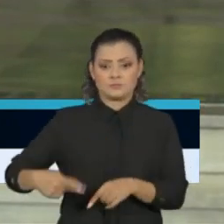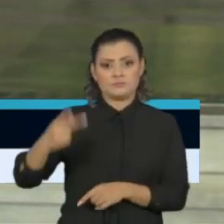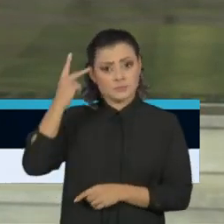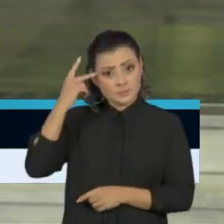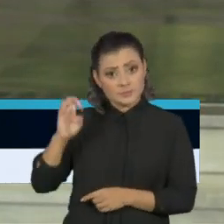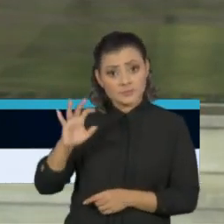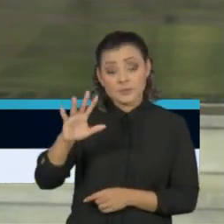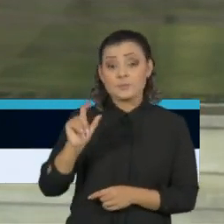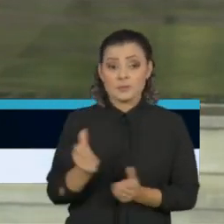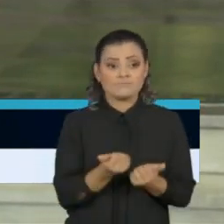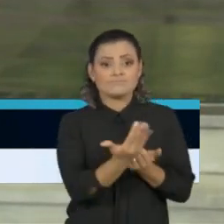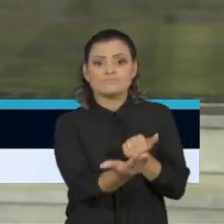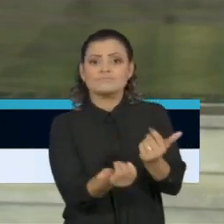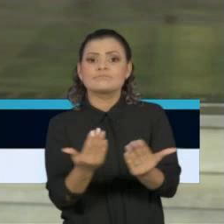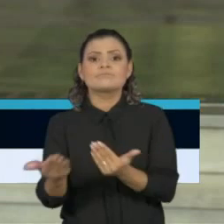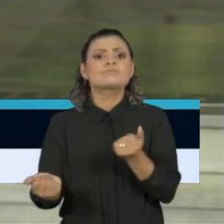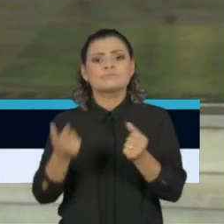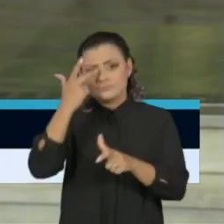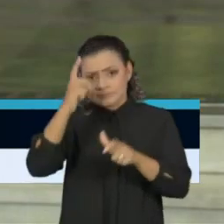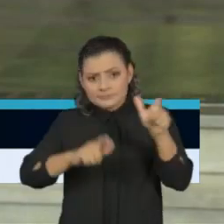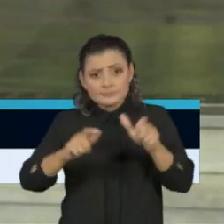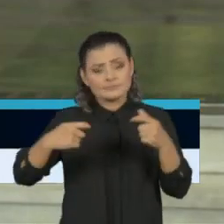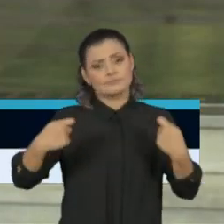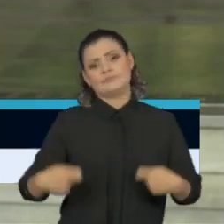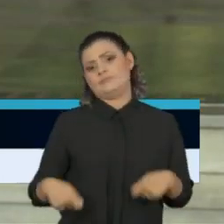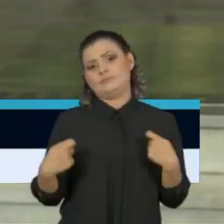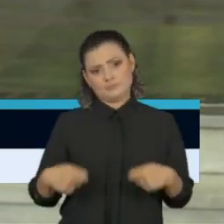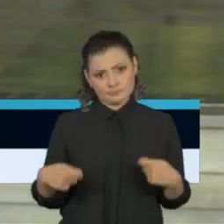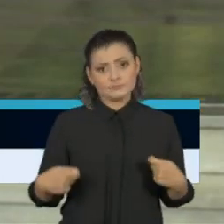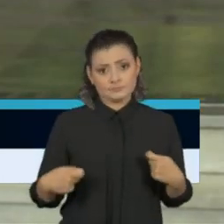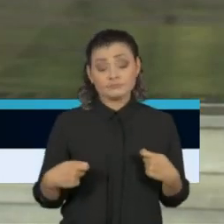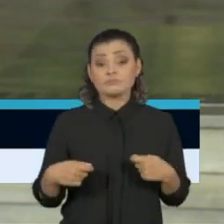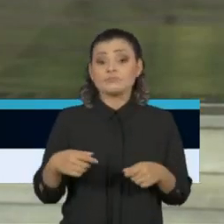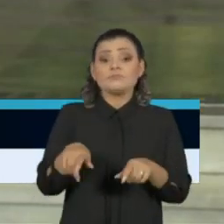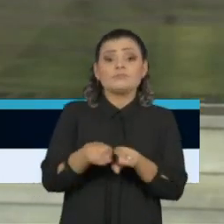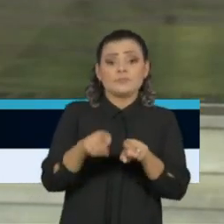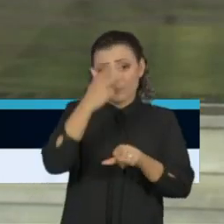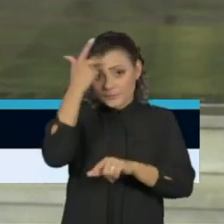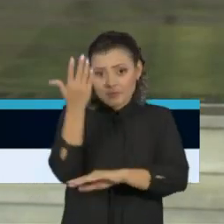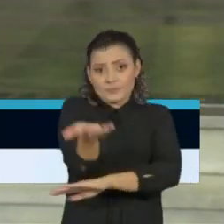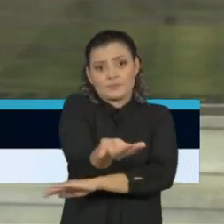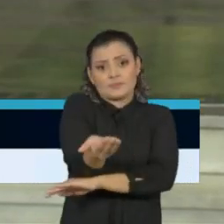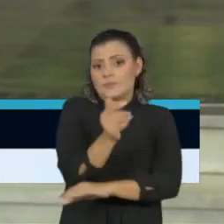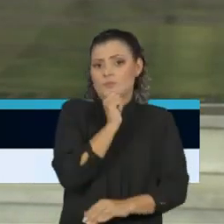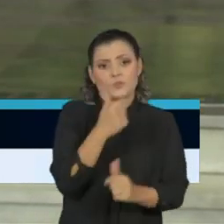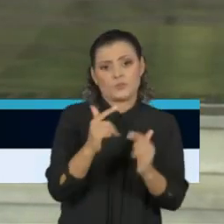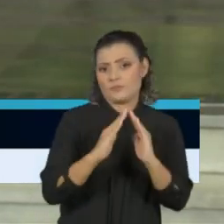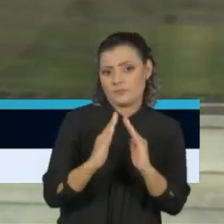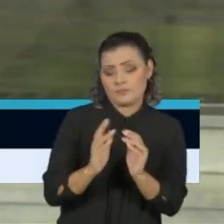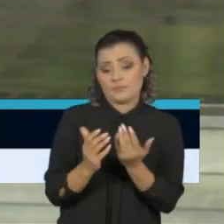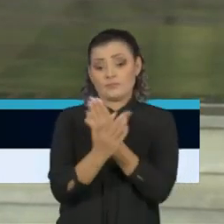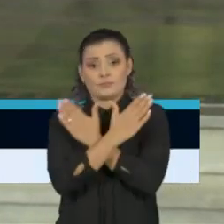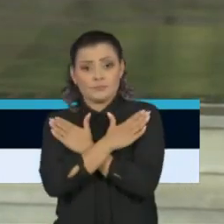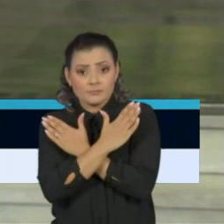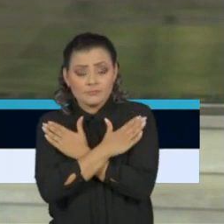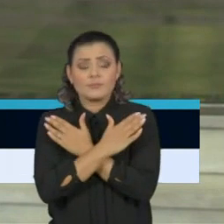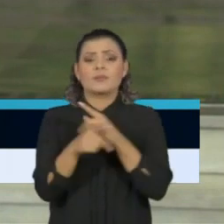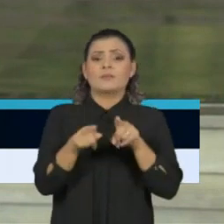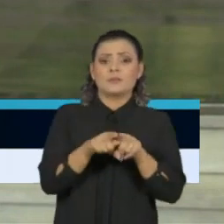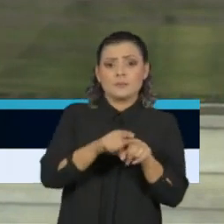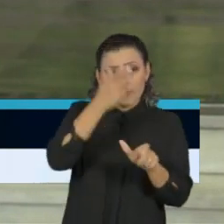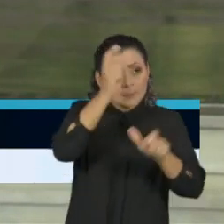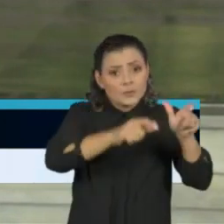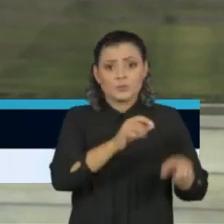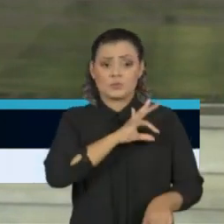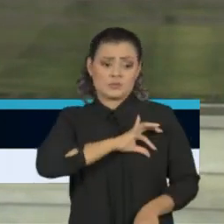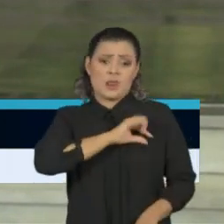atender na alimentação das pessoas que mais precisam, pessoas em situação de rua, pessoas desempregadas, pessoas sem renda ou